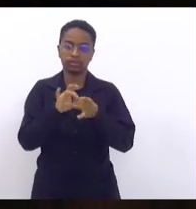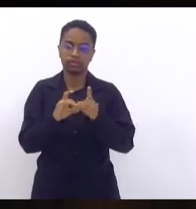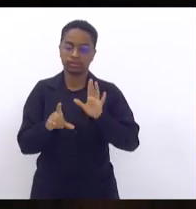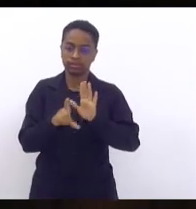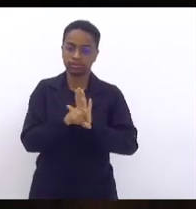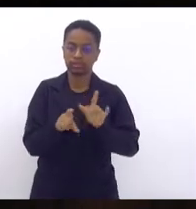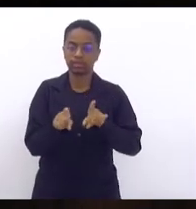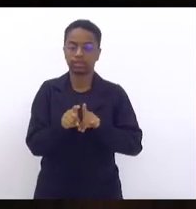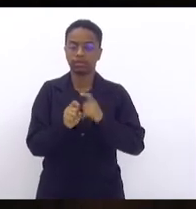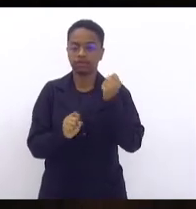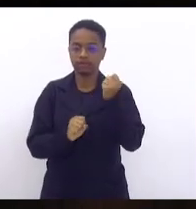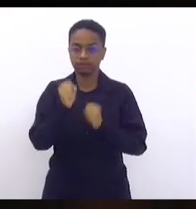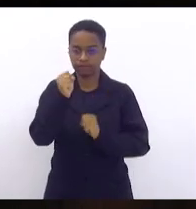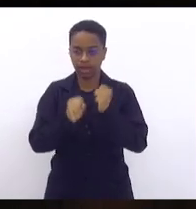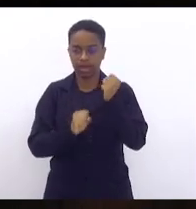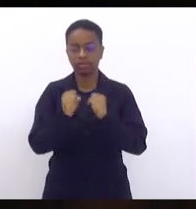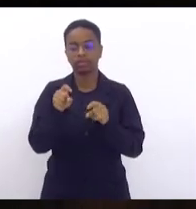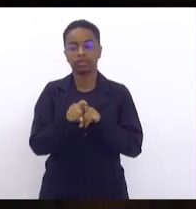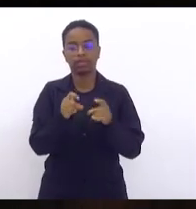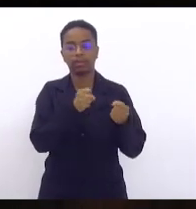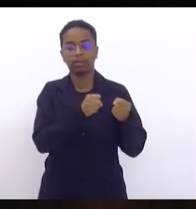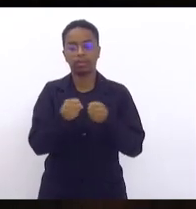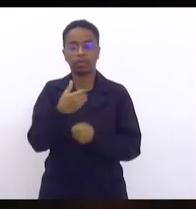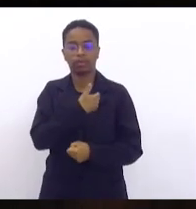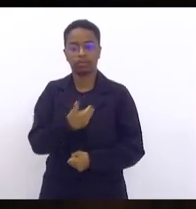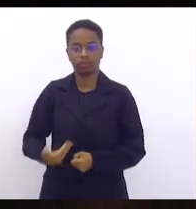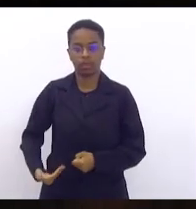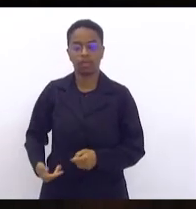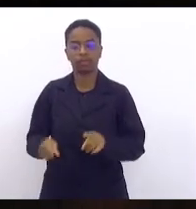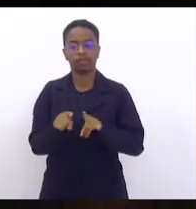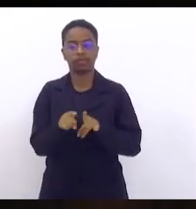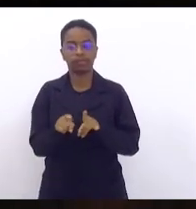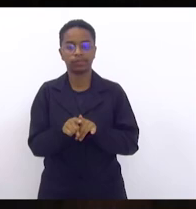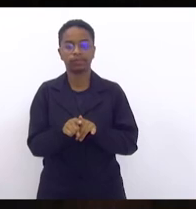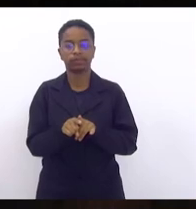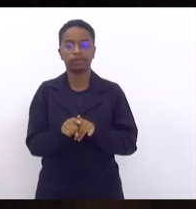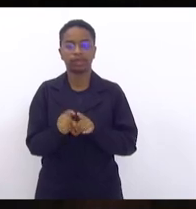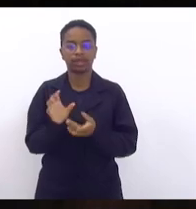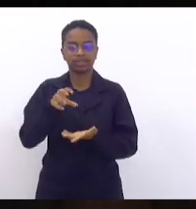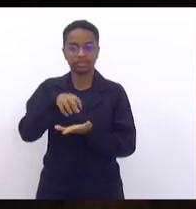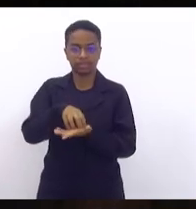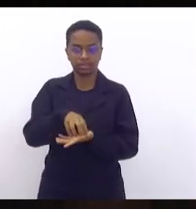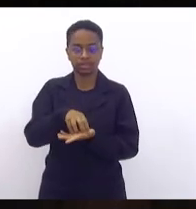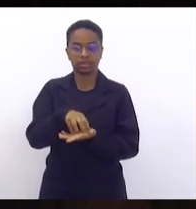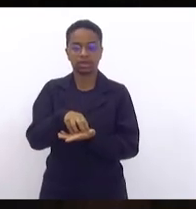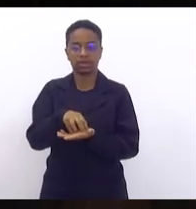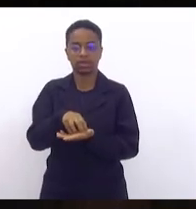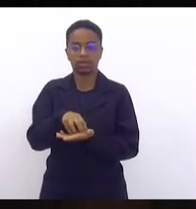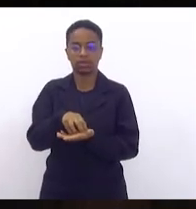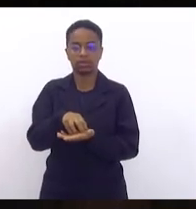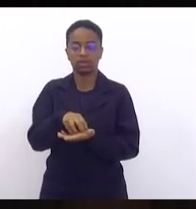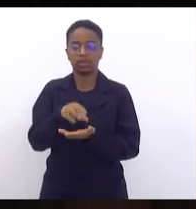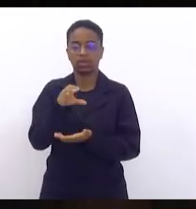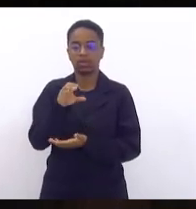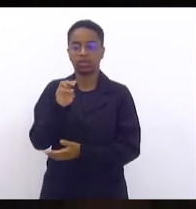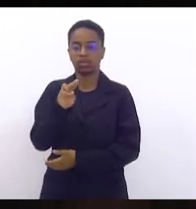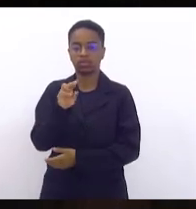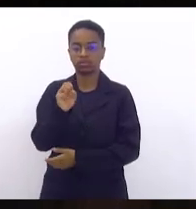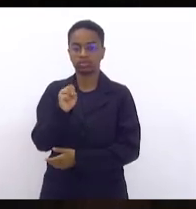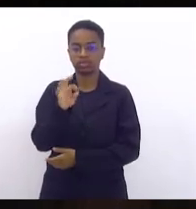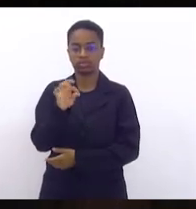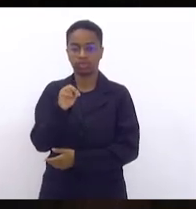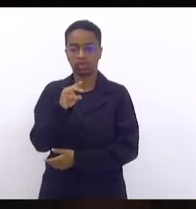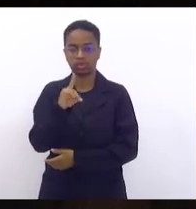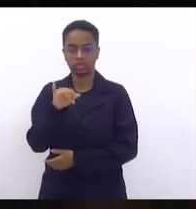as indústrias o poder público e até a central de Custódia que a Ana mencionou possa